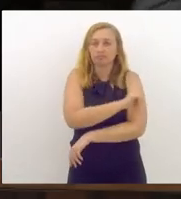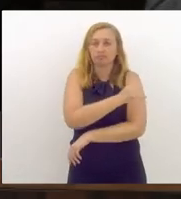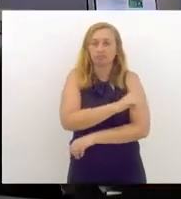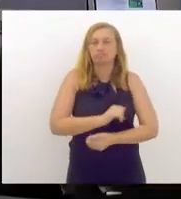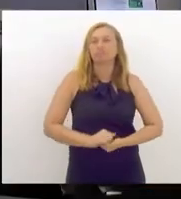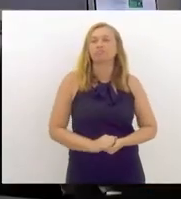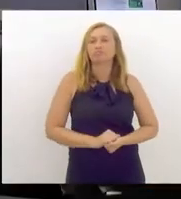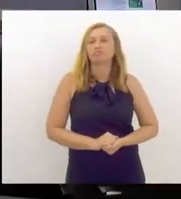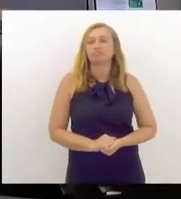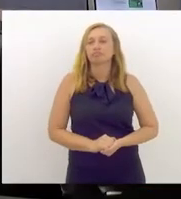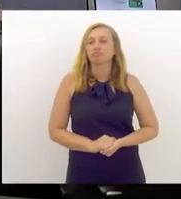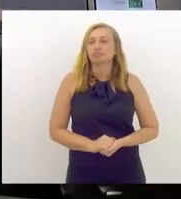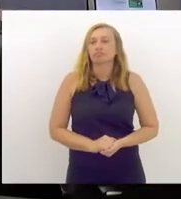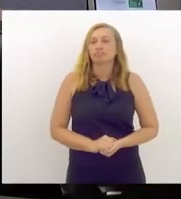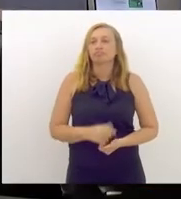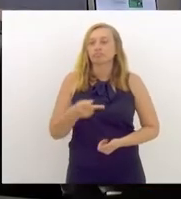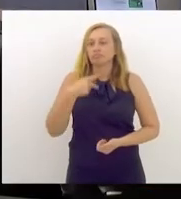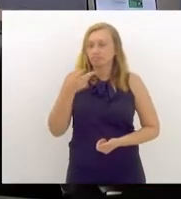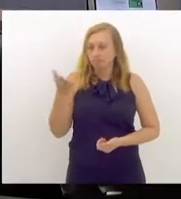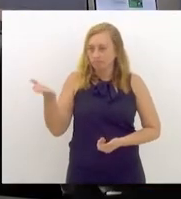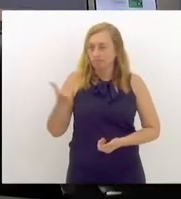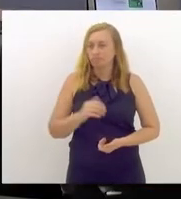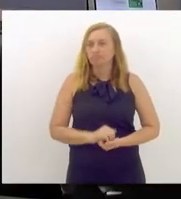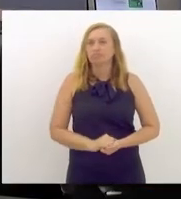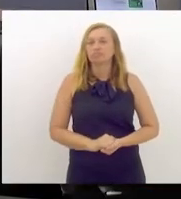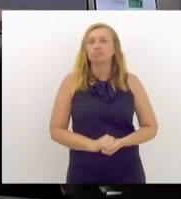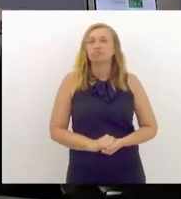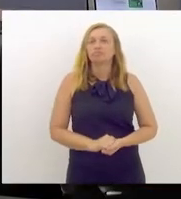para fazer a sua intervenção